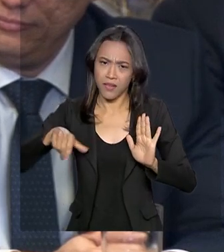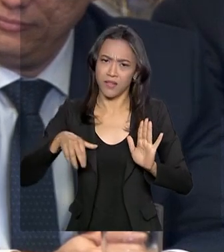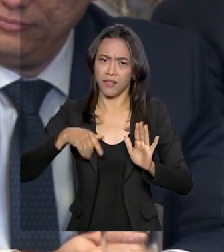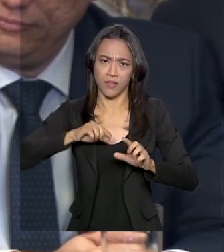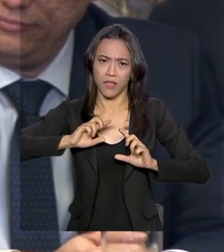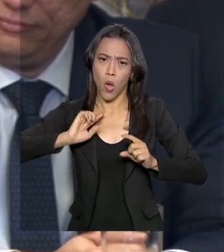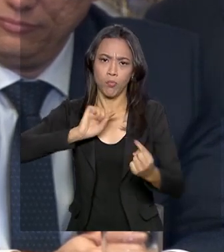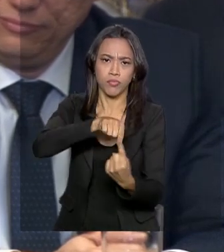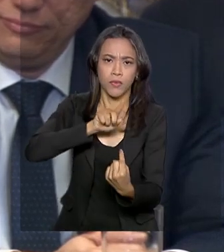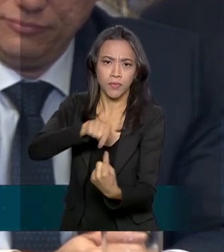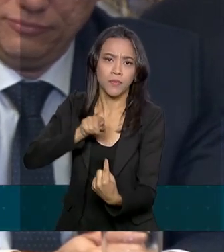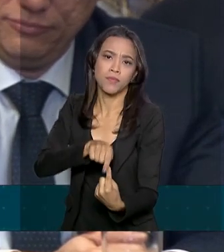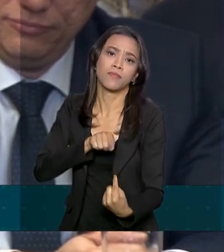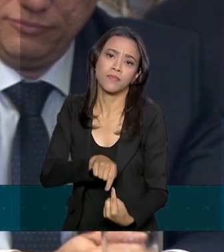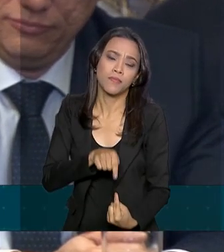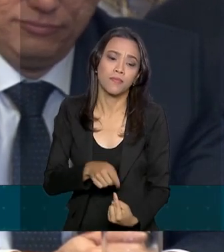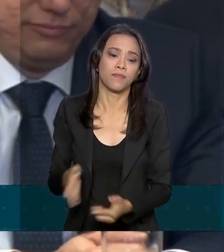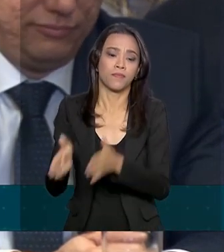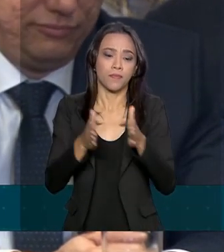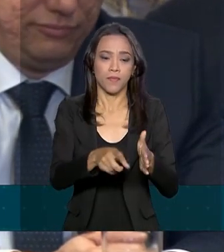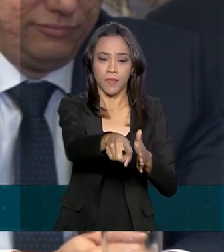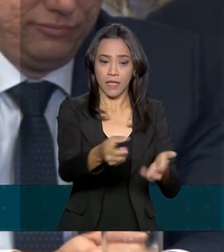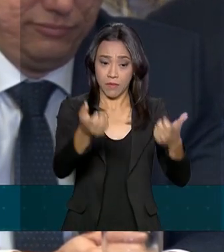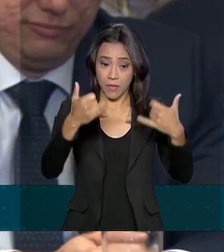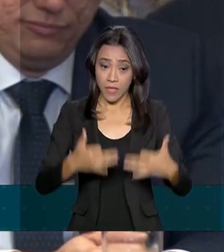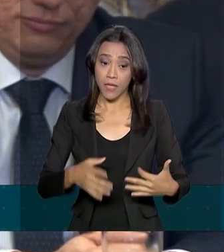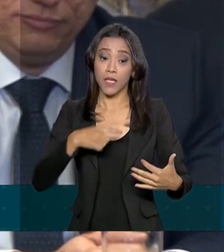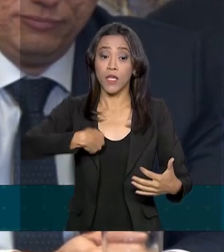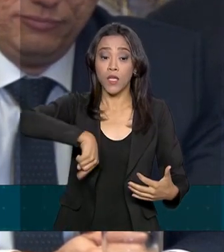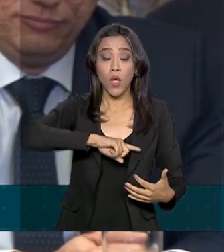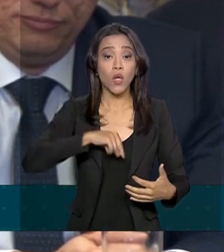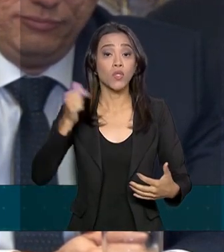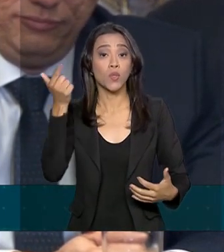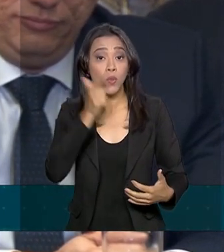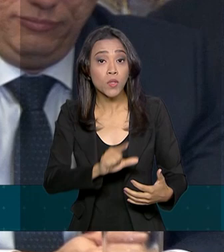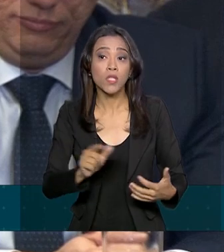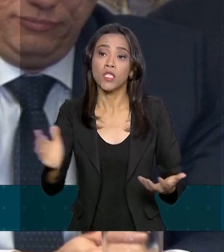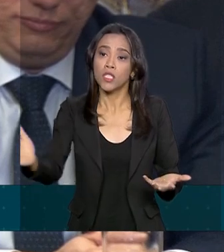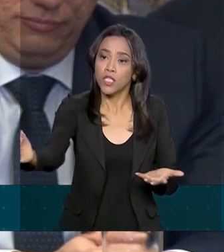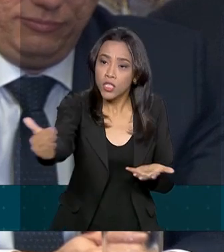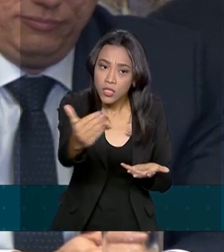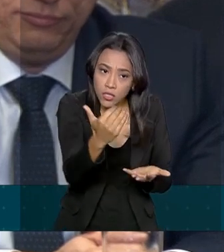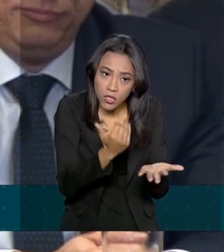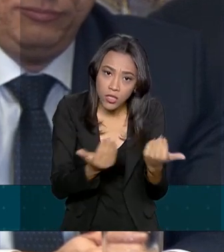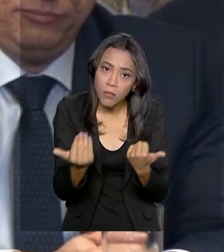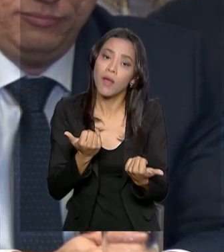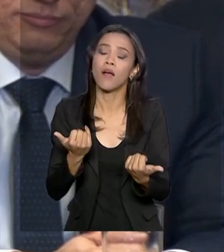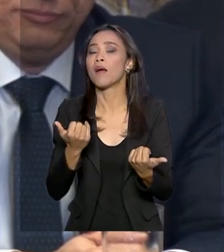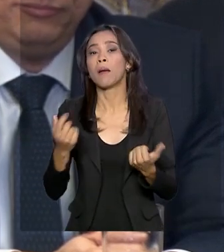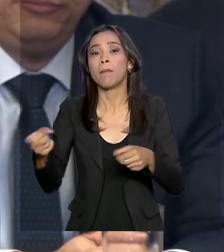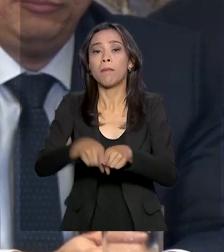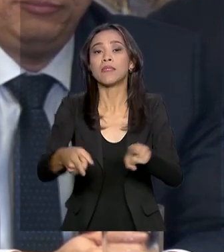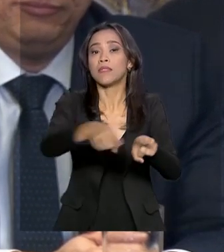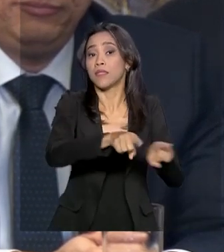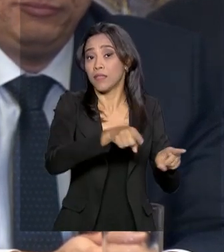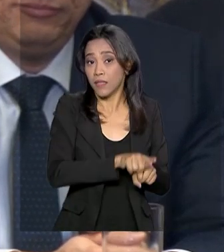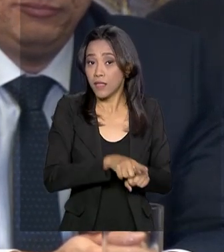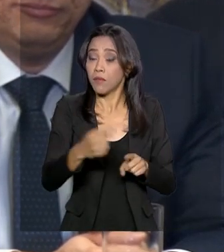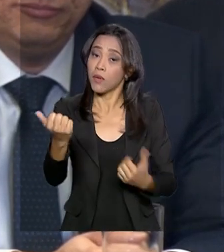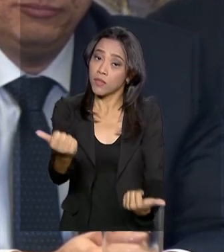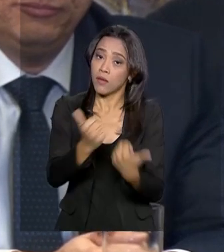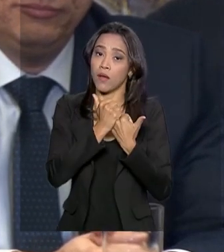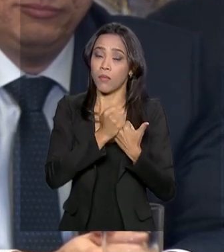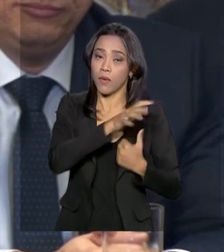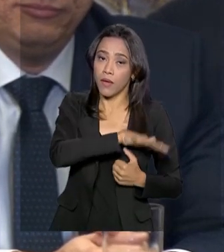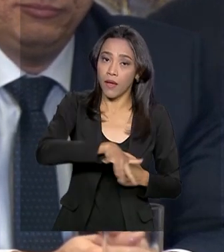O objetivo realmente é diversificar essa carteira para que a gente possa cada vez mais atrair parcerias para áreas que afetam diretamente a população com mais